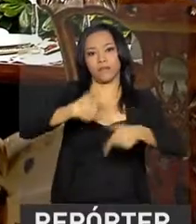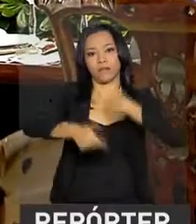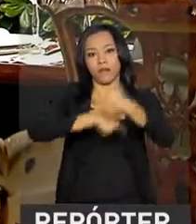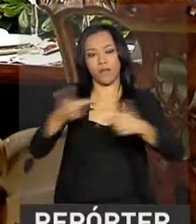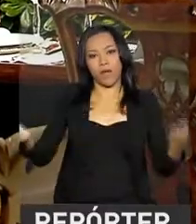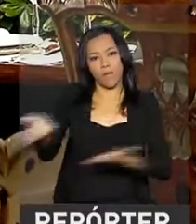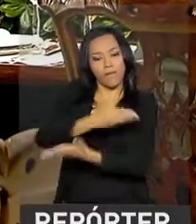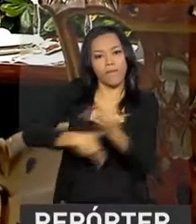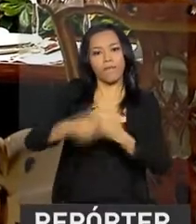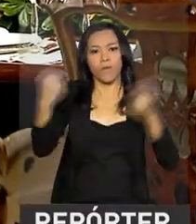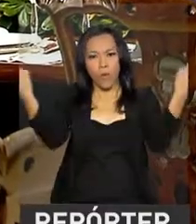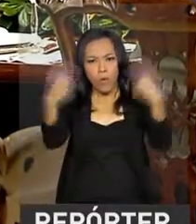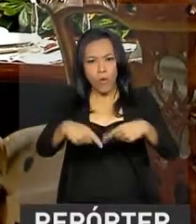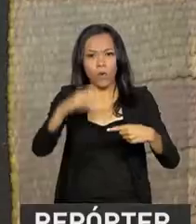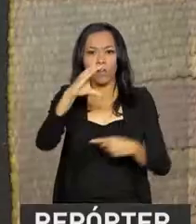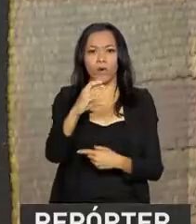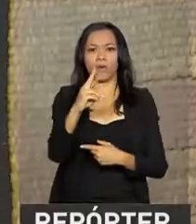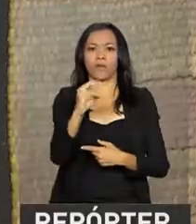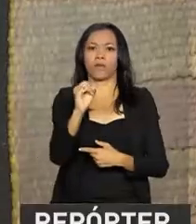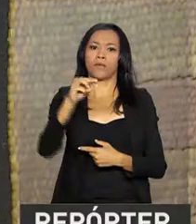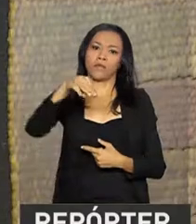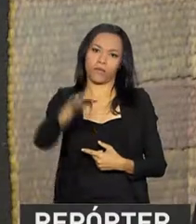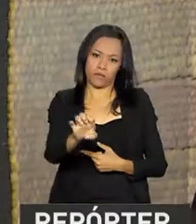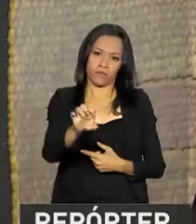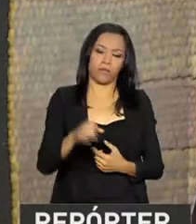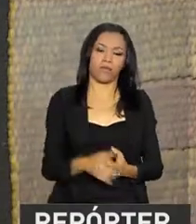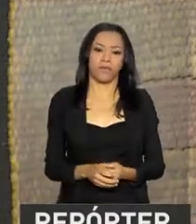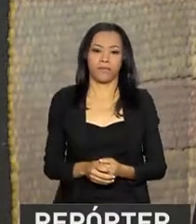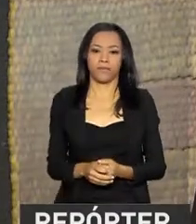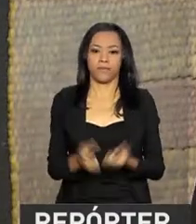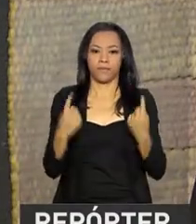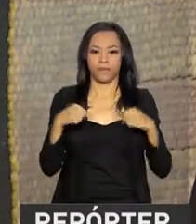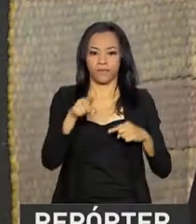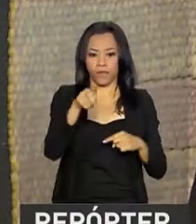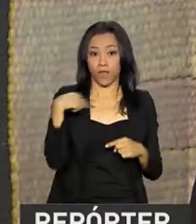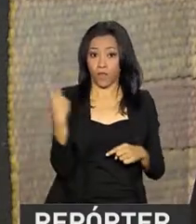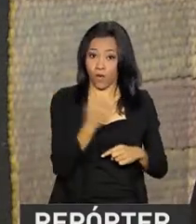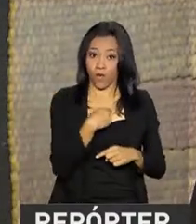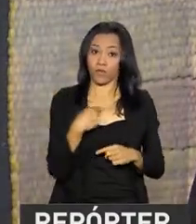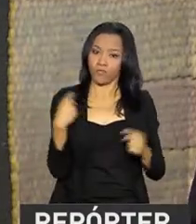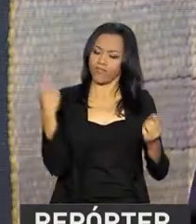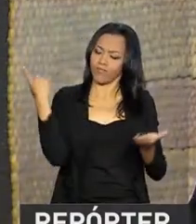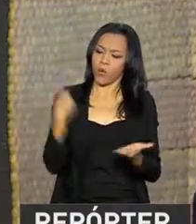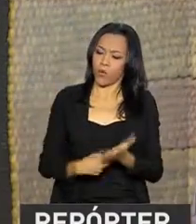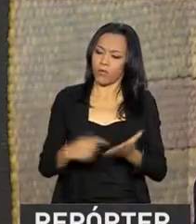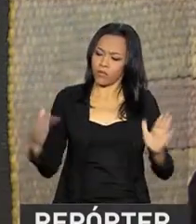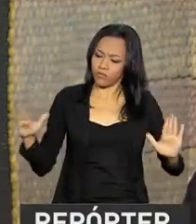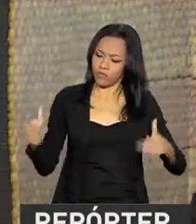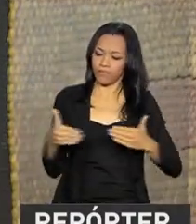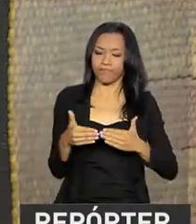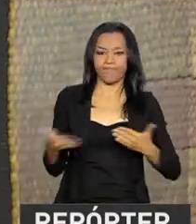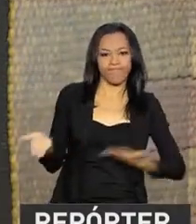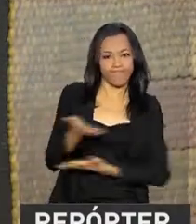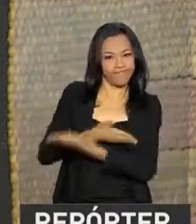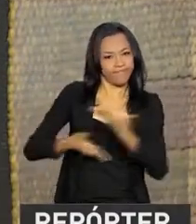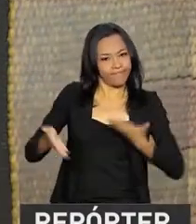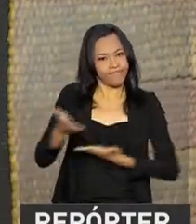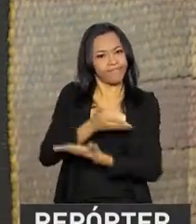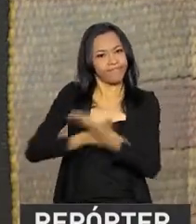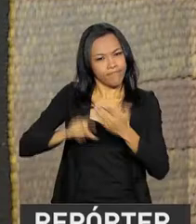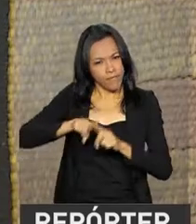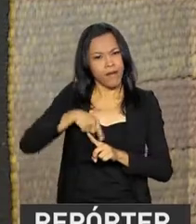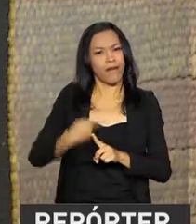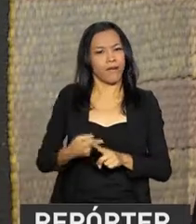conjunto contra o crime organizado. Nós renovamos nosso compromisso em trabalhar de forma ainda mais